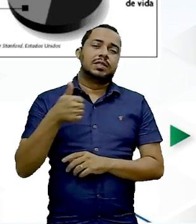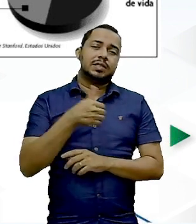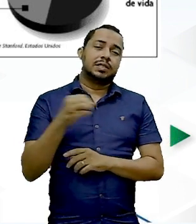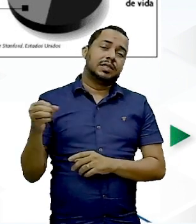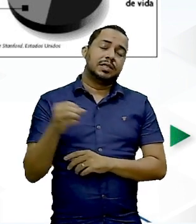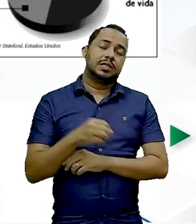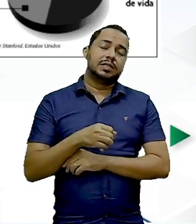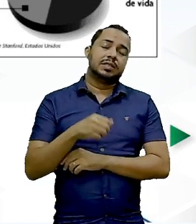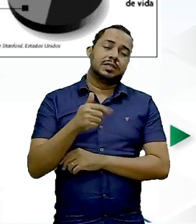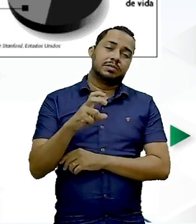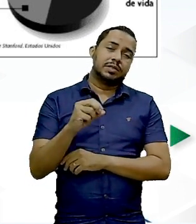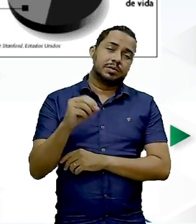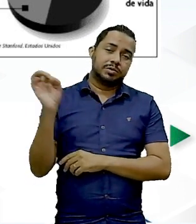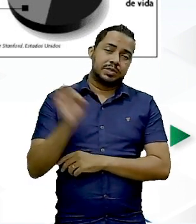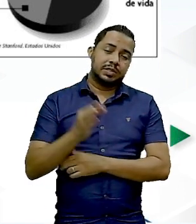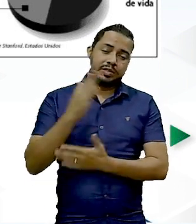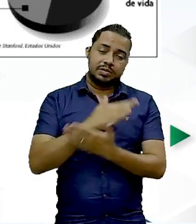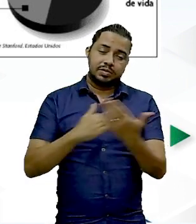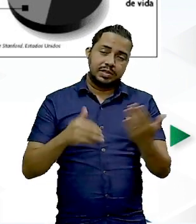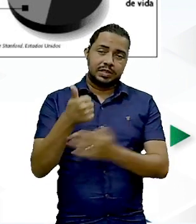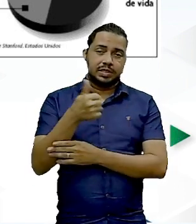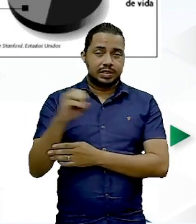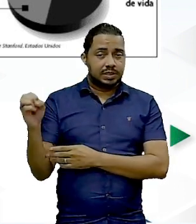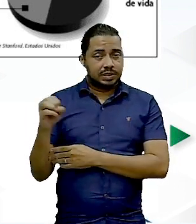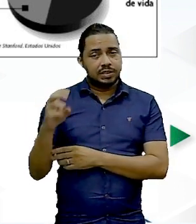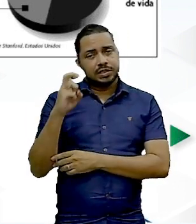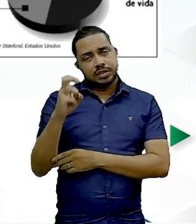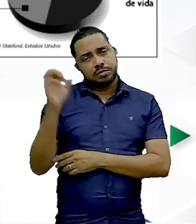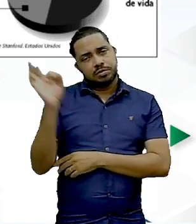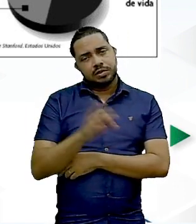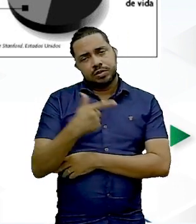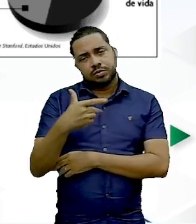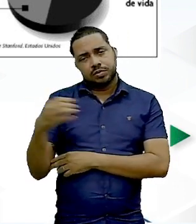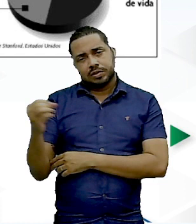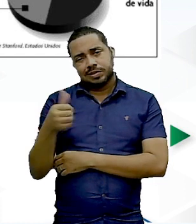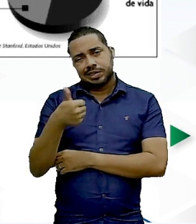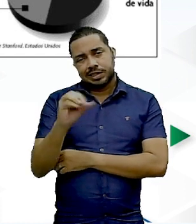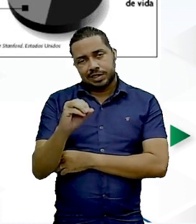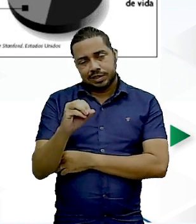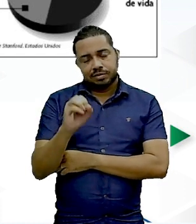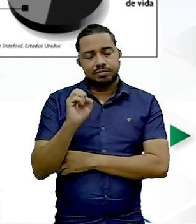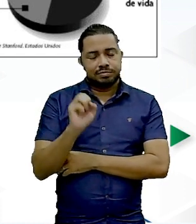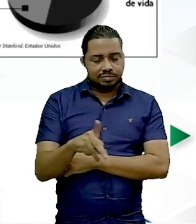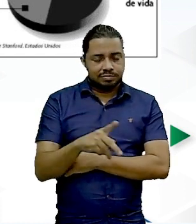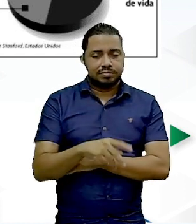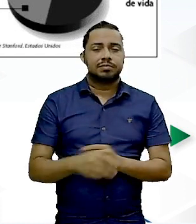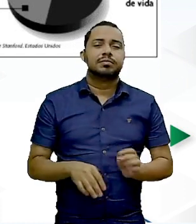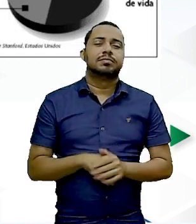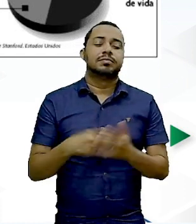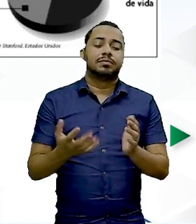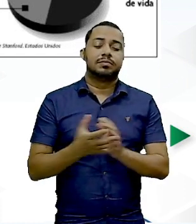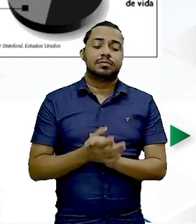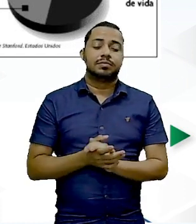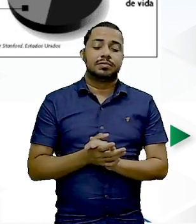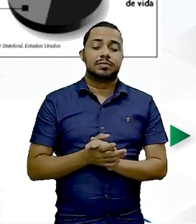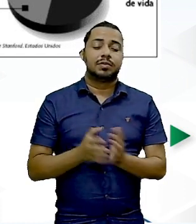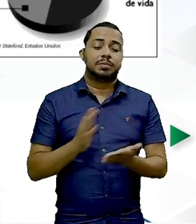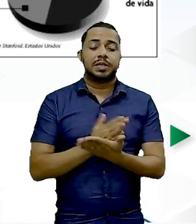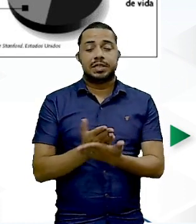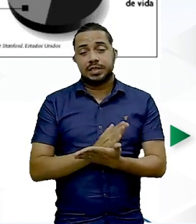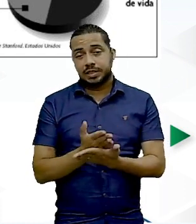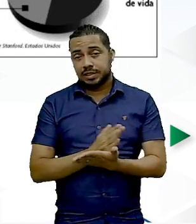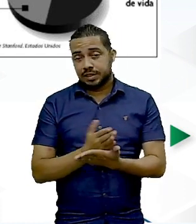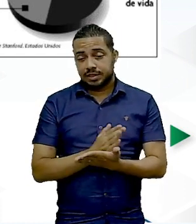50% é a metade, é 100, 5% de 200, 10, tá vendo? Beleza, vamos lá então. Mediana, ela